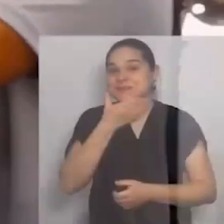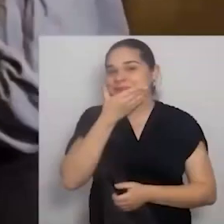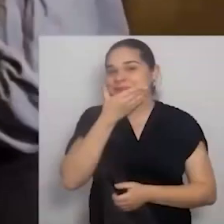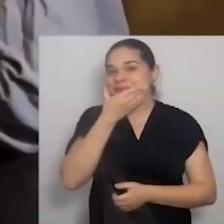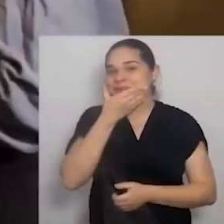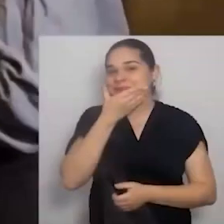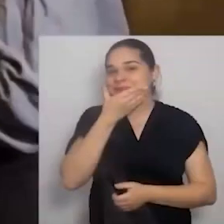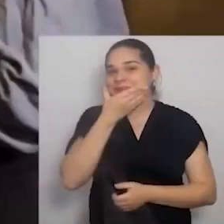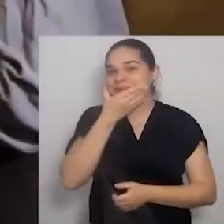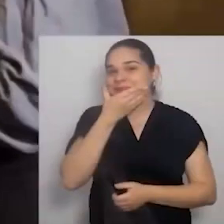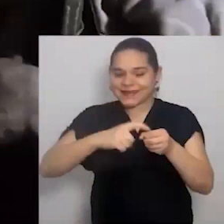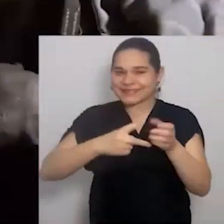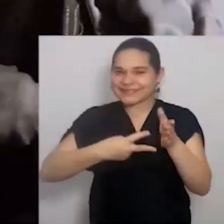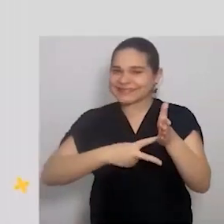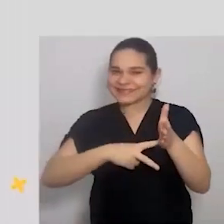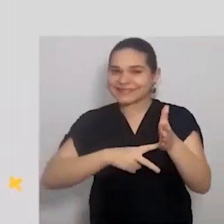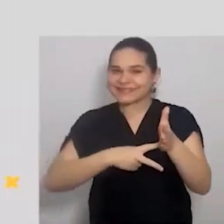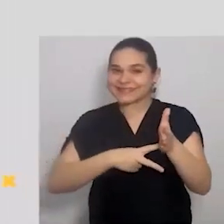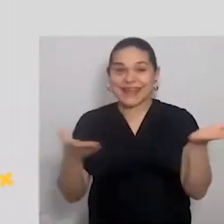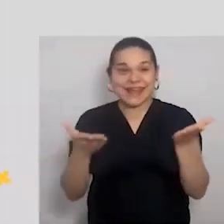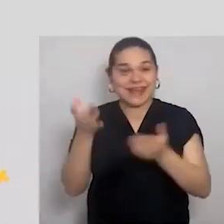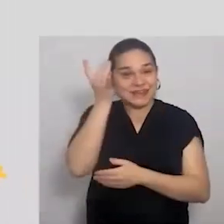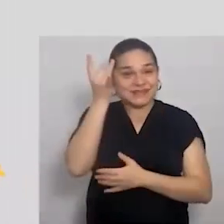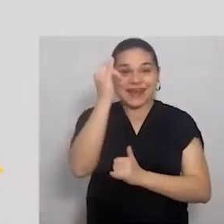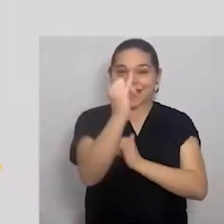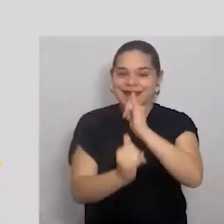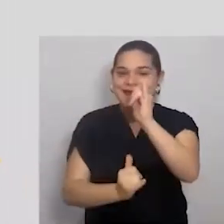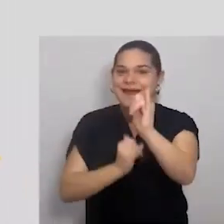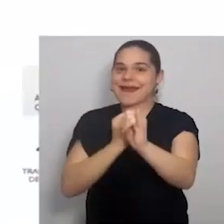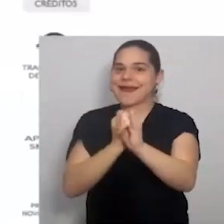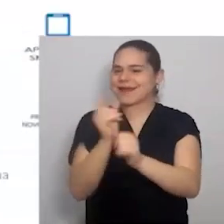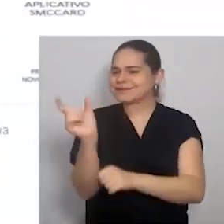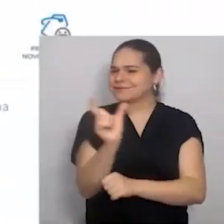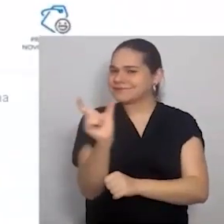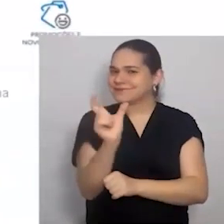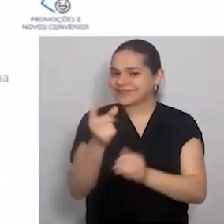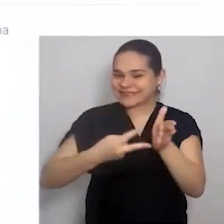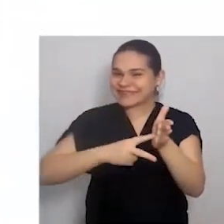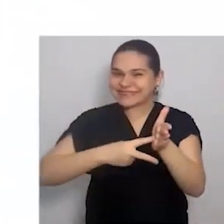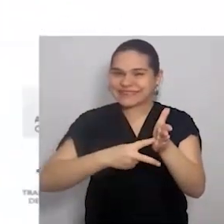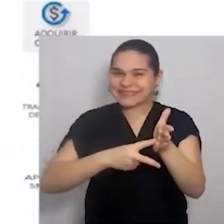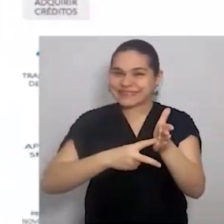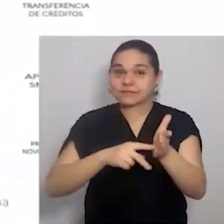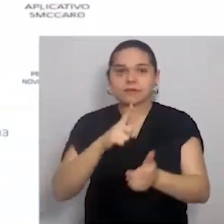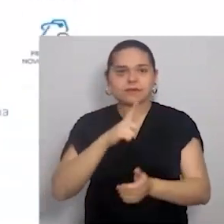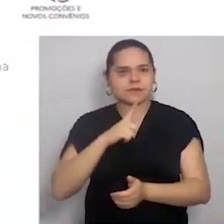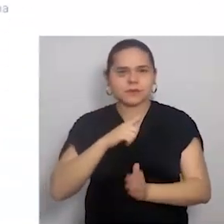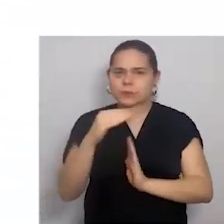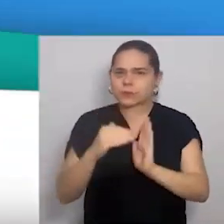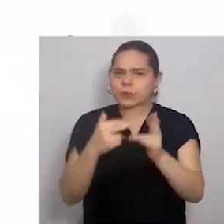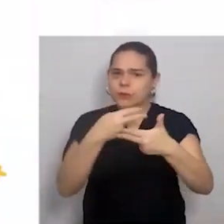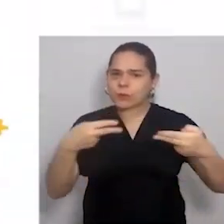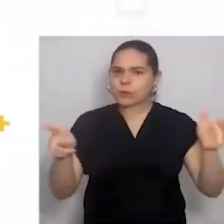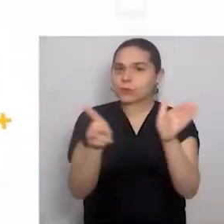Associada e associado metalúrgico. Chegou o portal SMC Card. Nele você encontra todas as